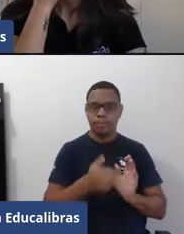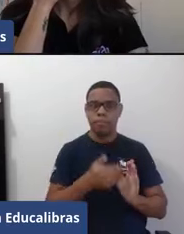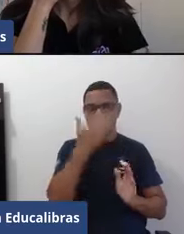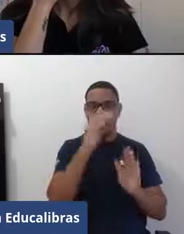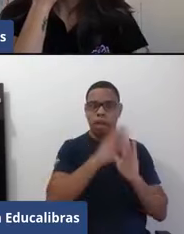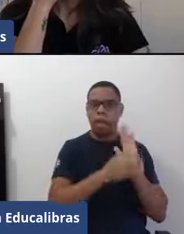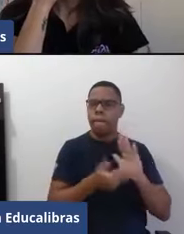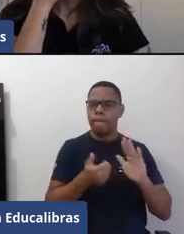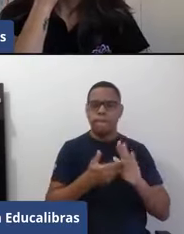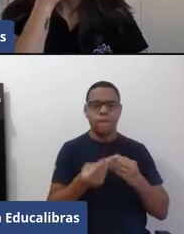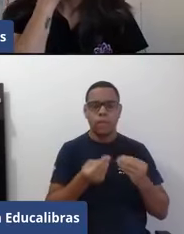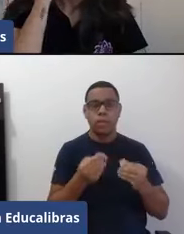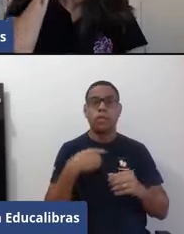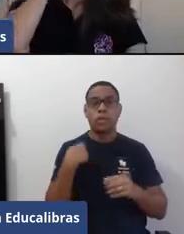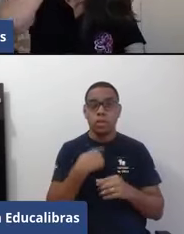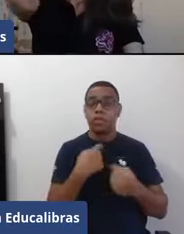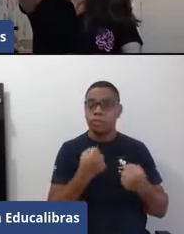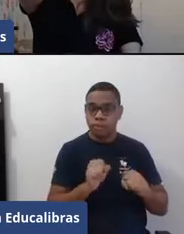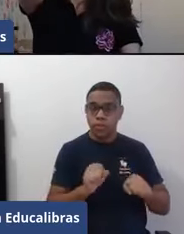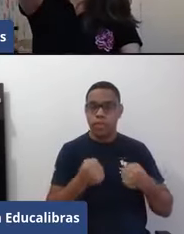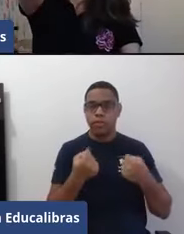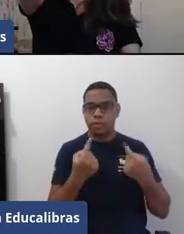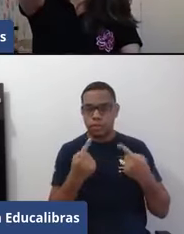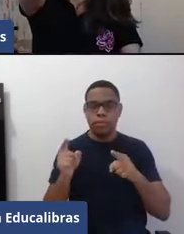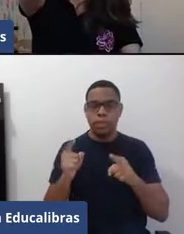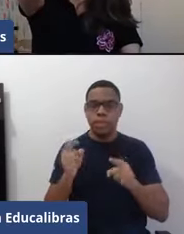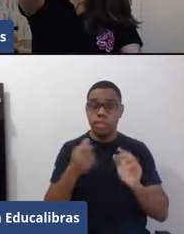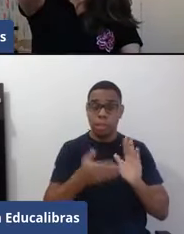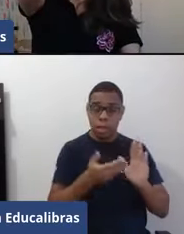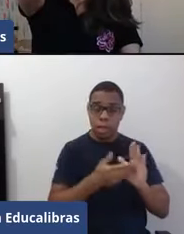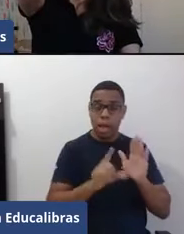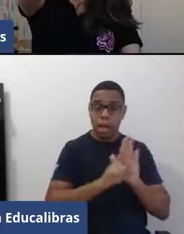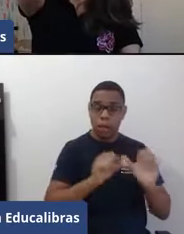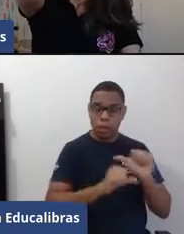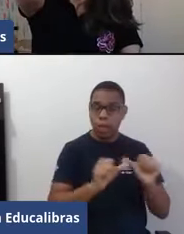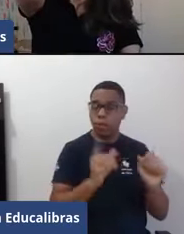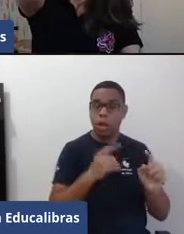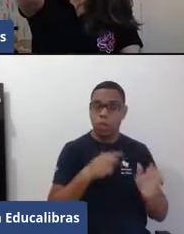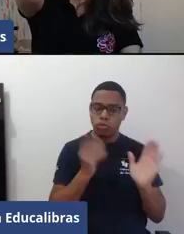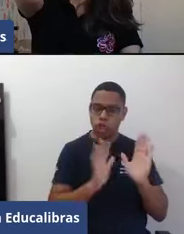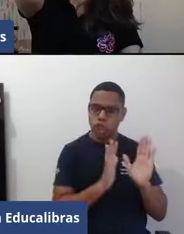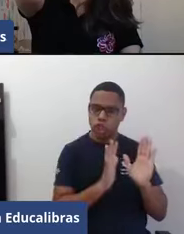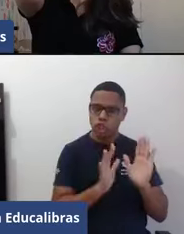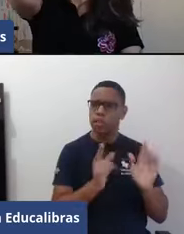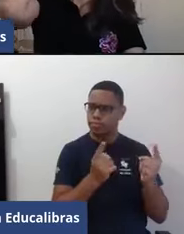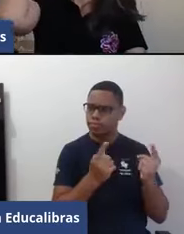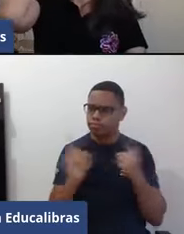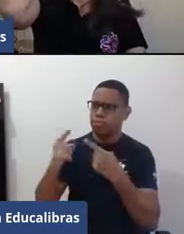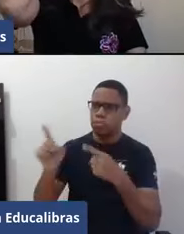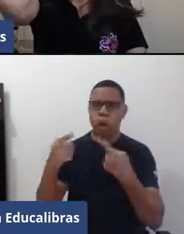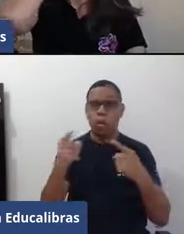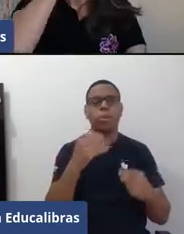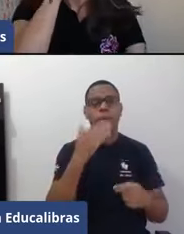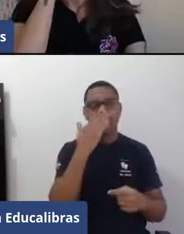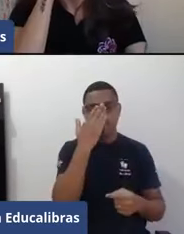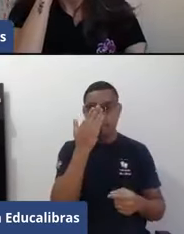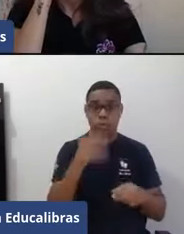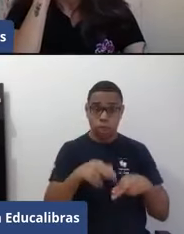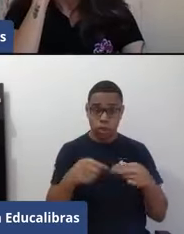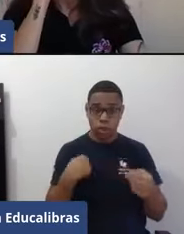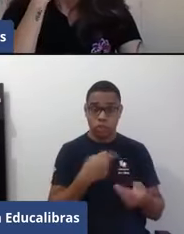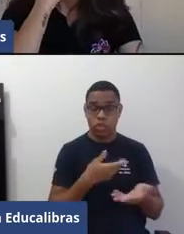unir para defender esses direitos, mas também para formular, dentro dessa linha que nós estamos discutindo, por